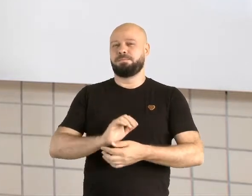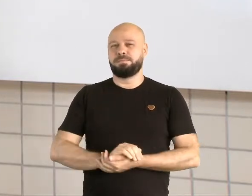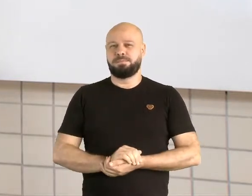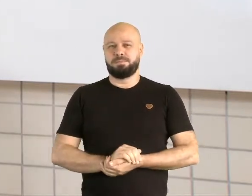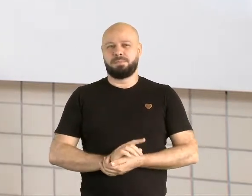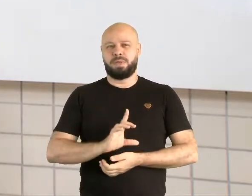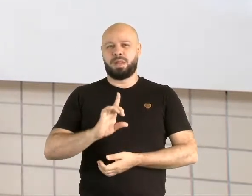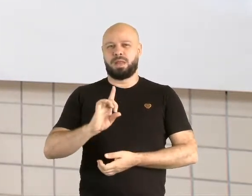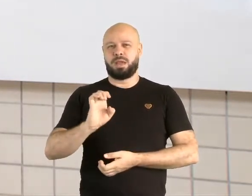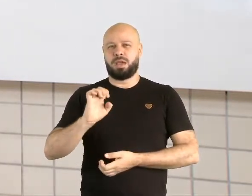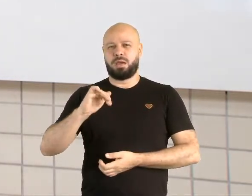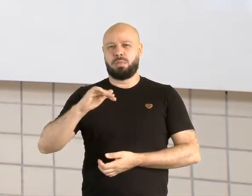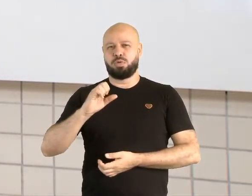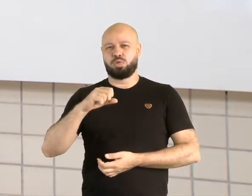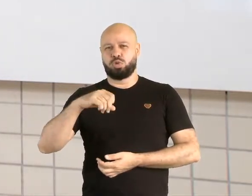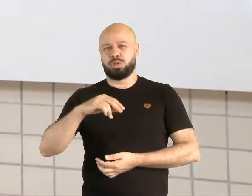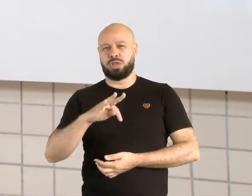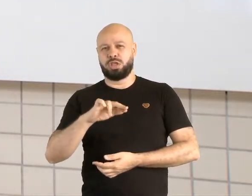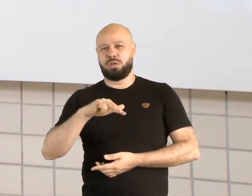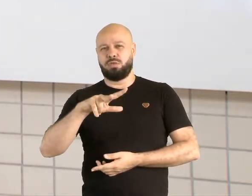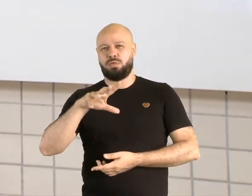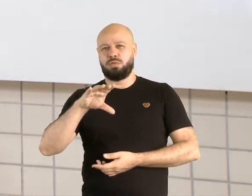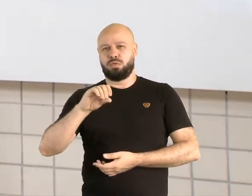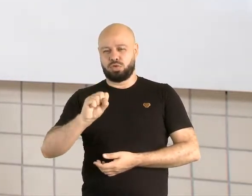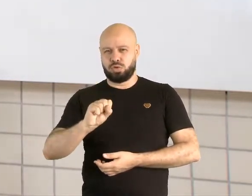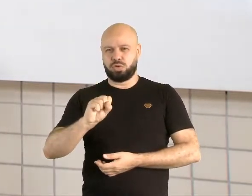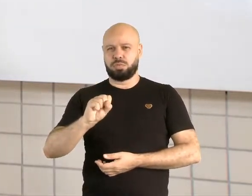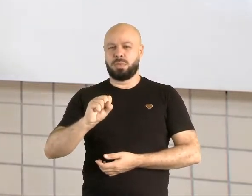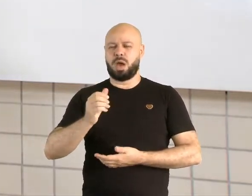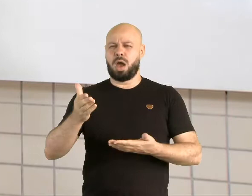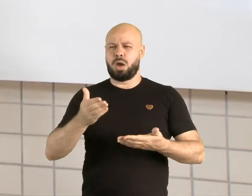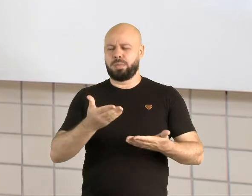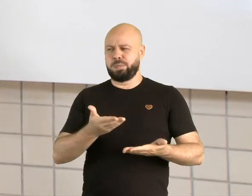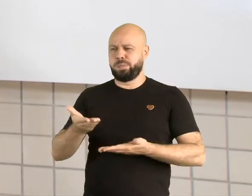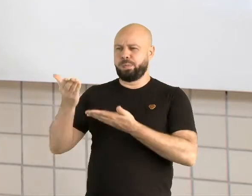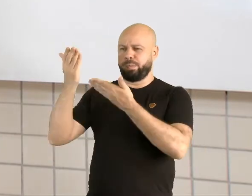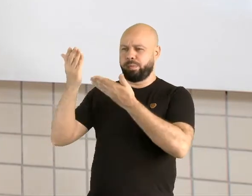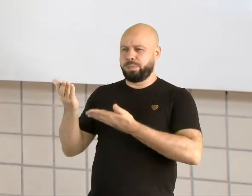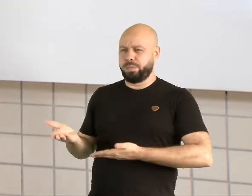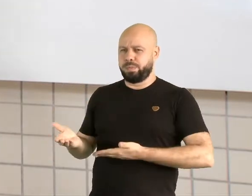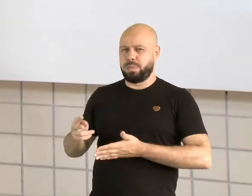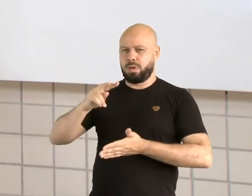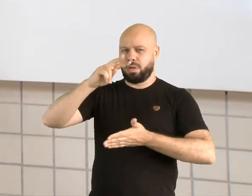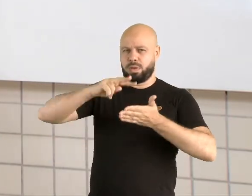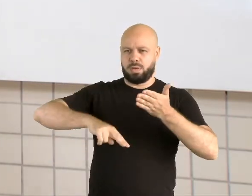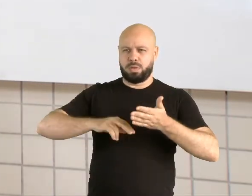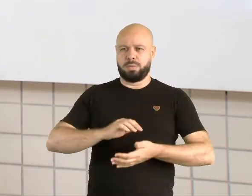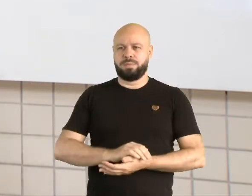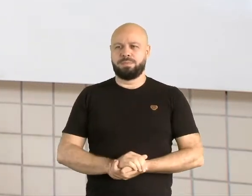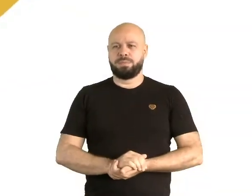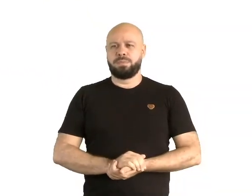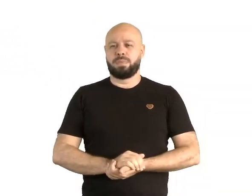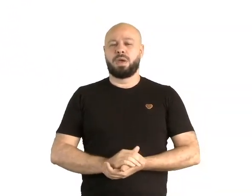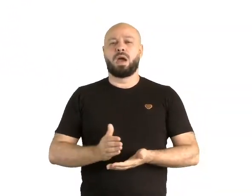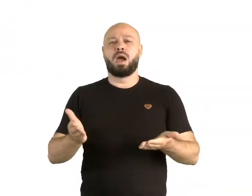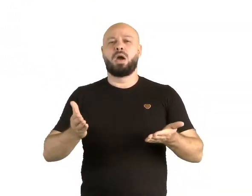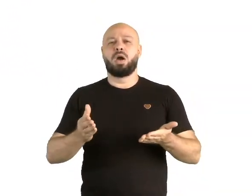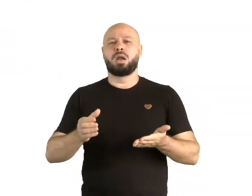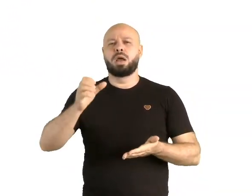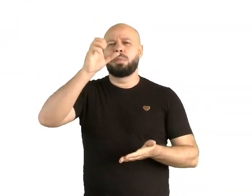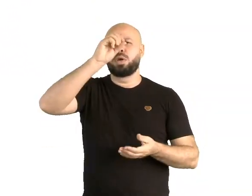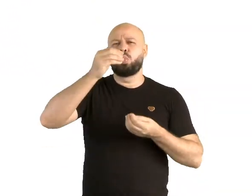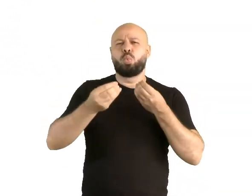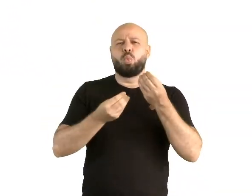demonstrativos, ok? Acompanha comigo na tela a leitura. Agora vamos aprender a usar o